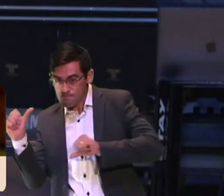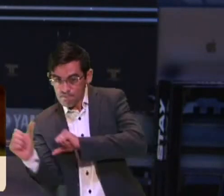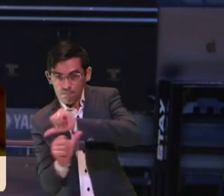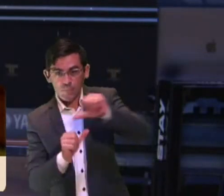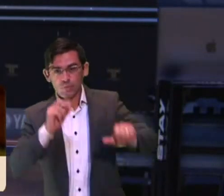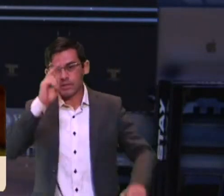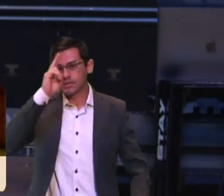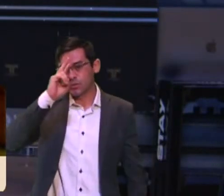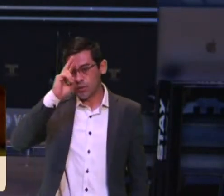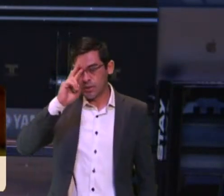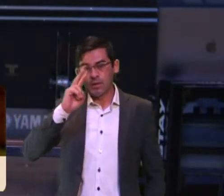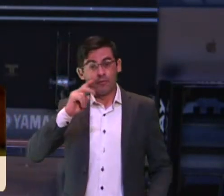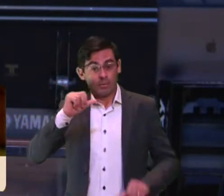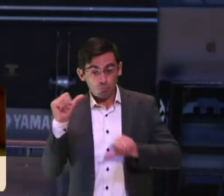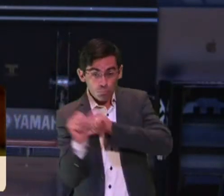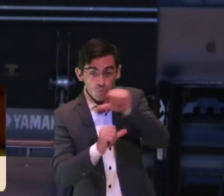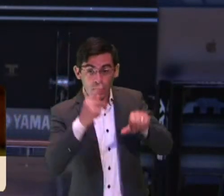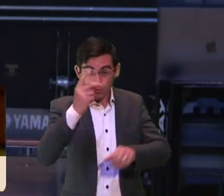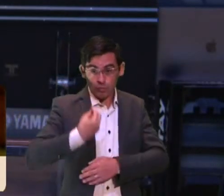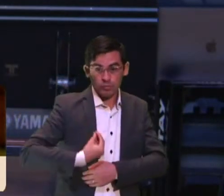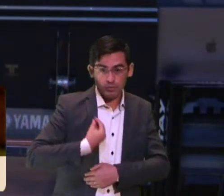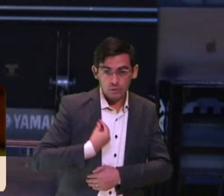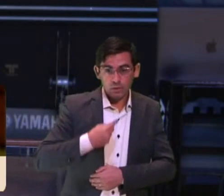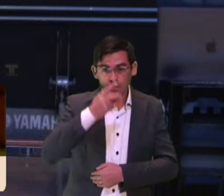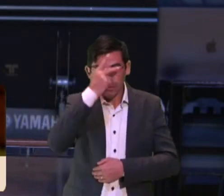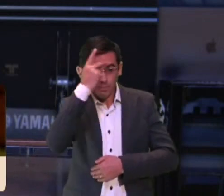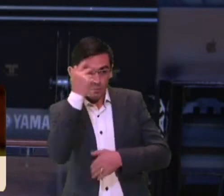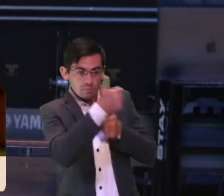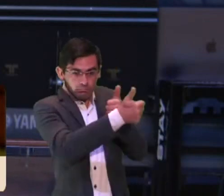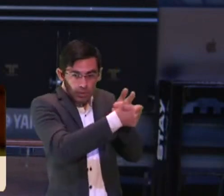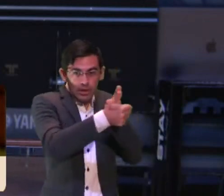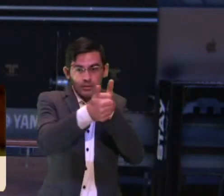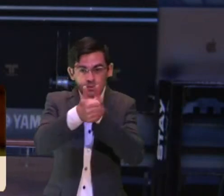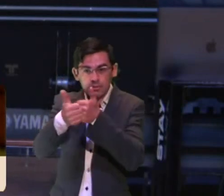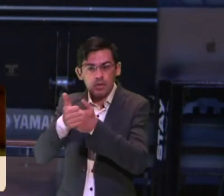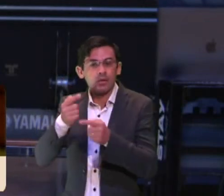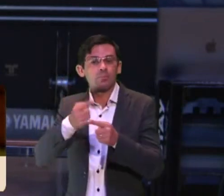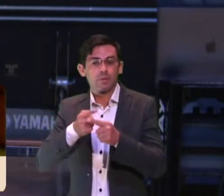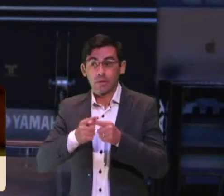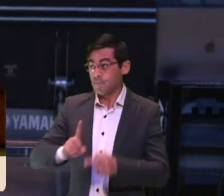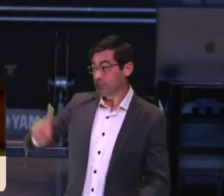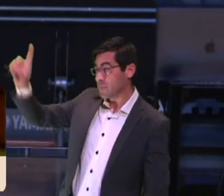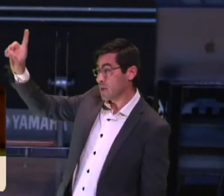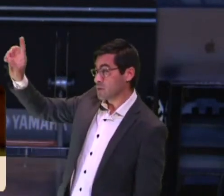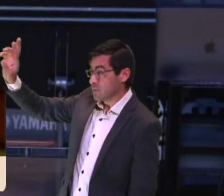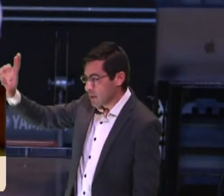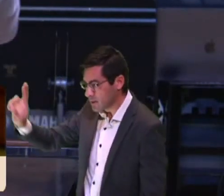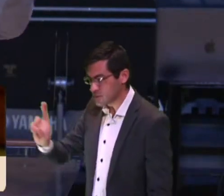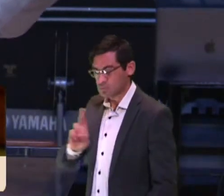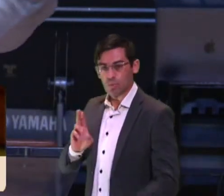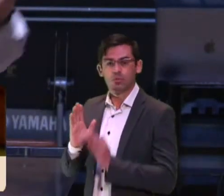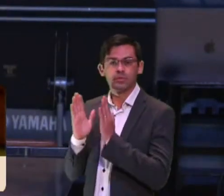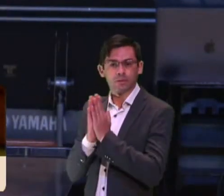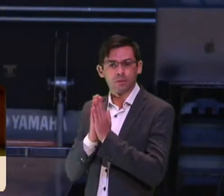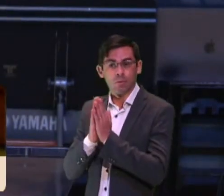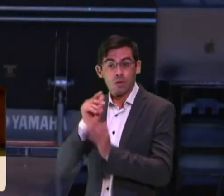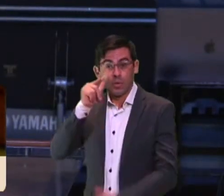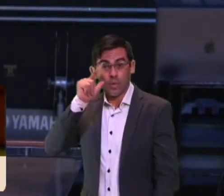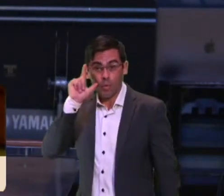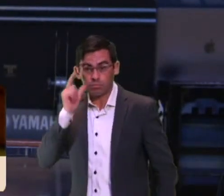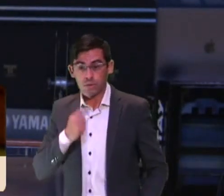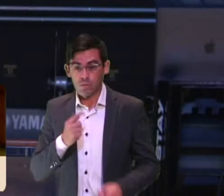da sua vida, daqueles que estão perto de você. Deus responde orações. Ainda ontem, voltando para